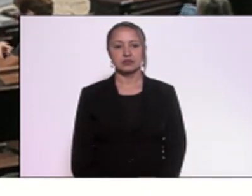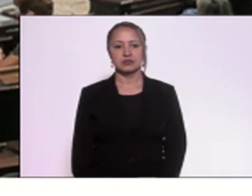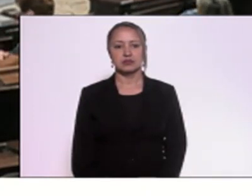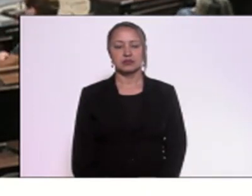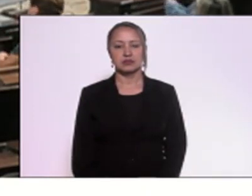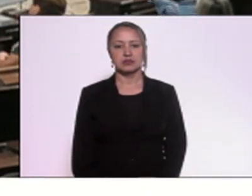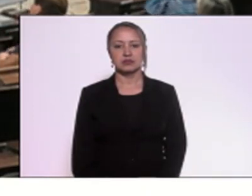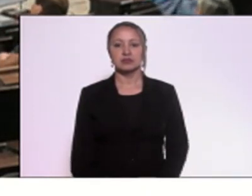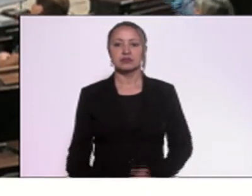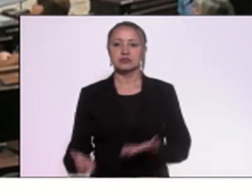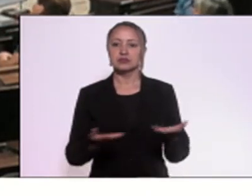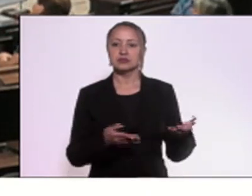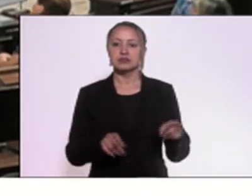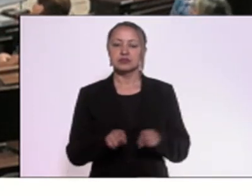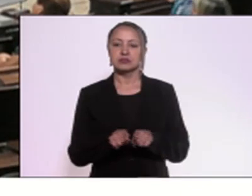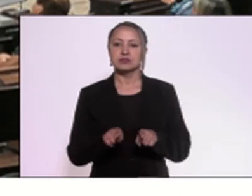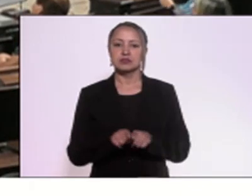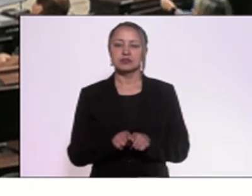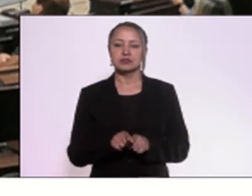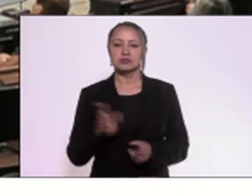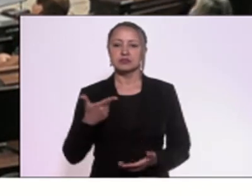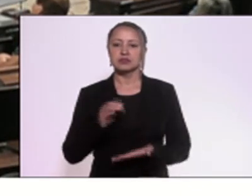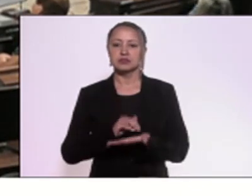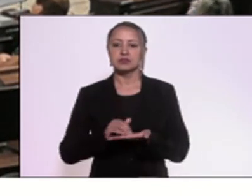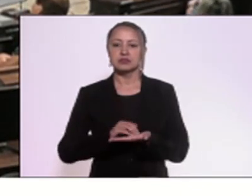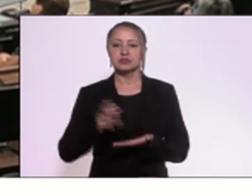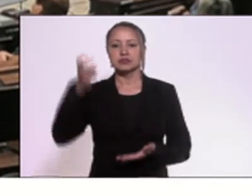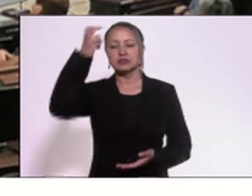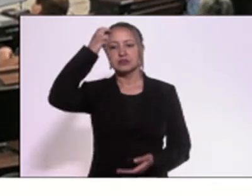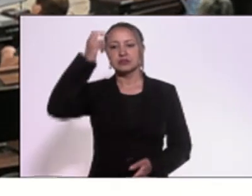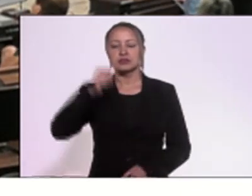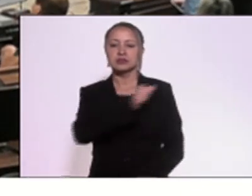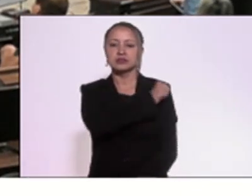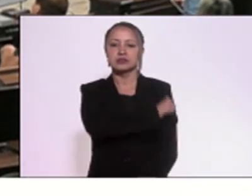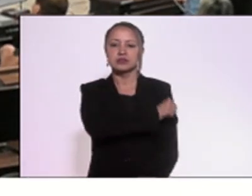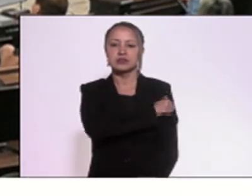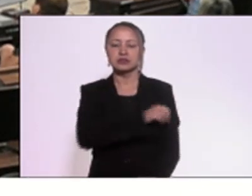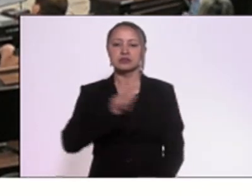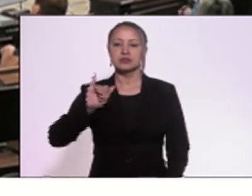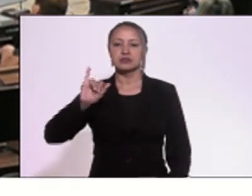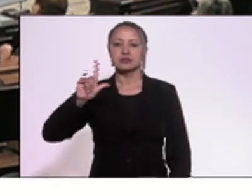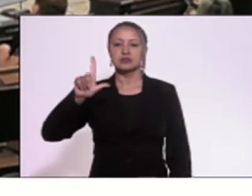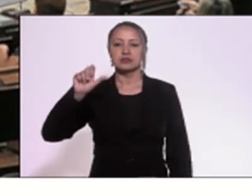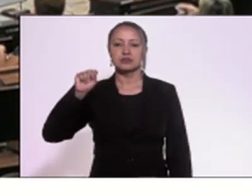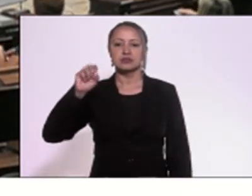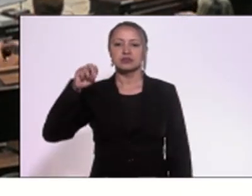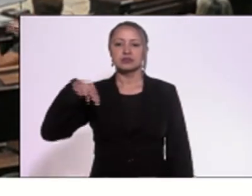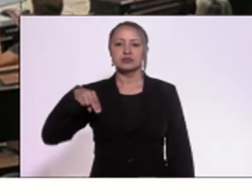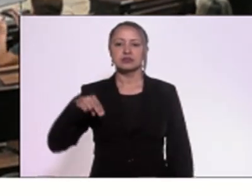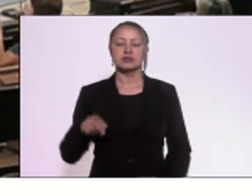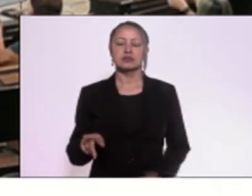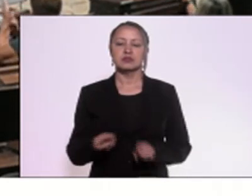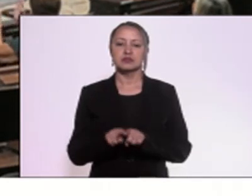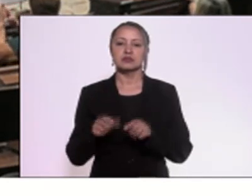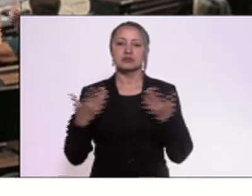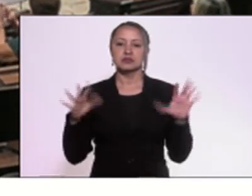E convidar aqui o subsecretário de Cultura do município do Rio de Janeiro, Gilson de Barros, para nos